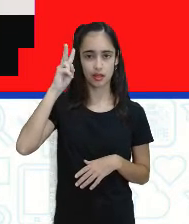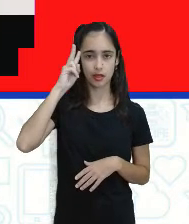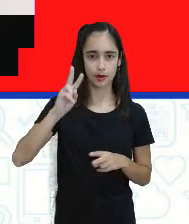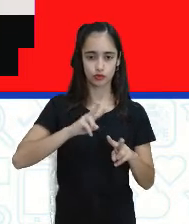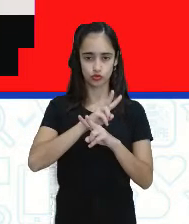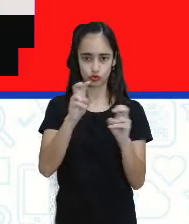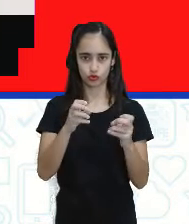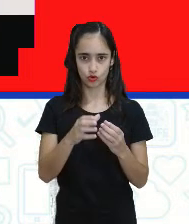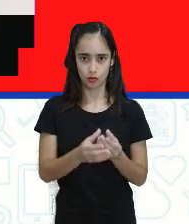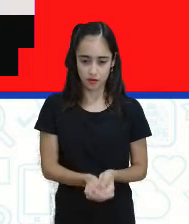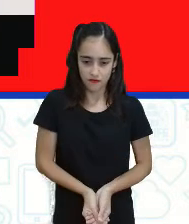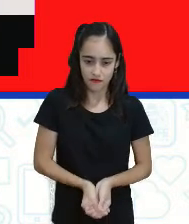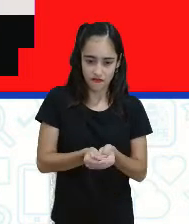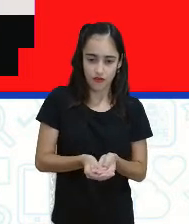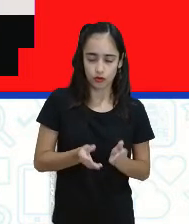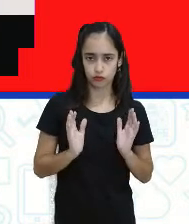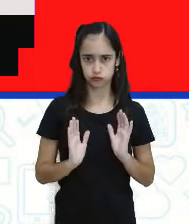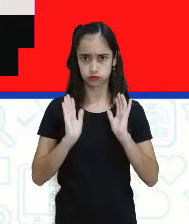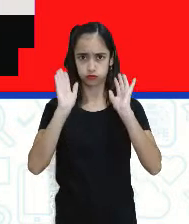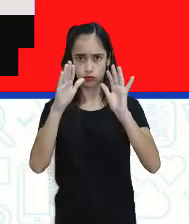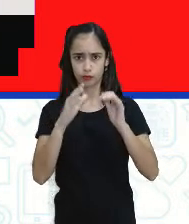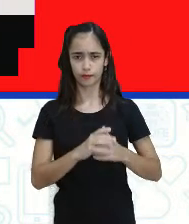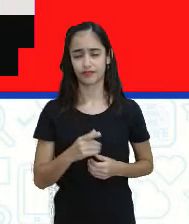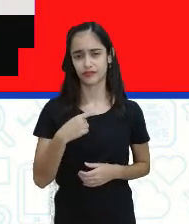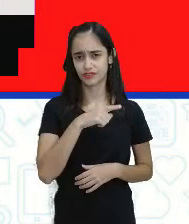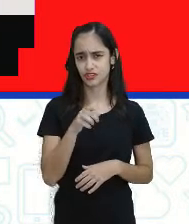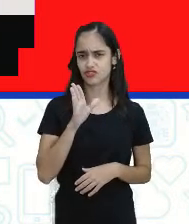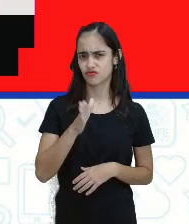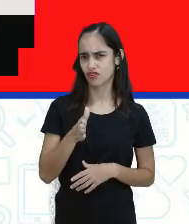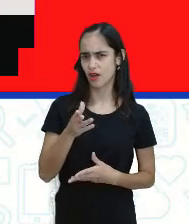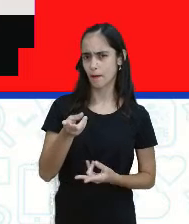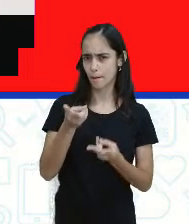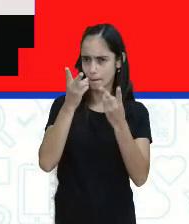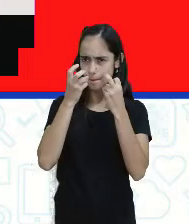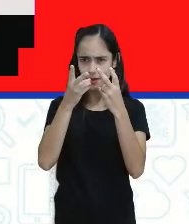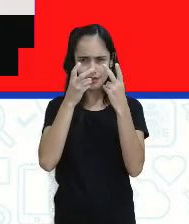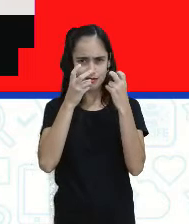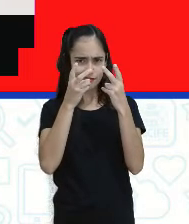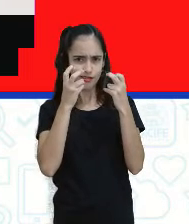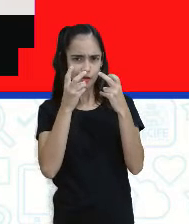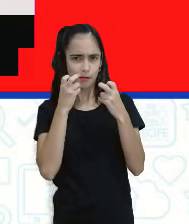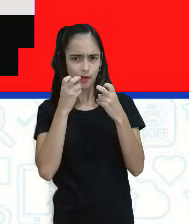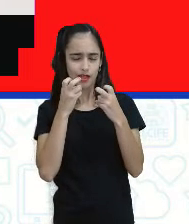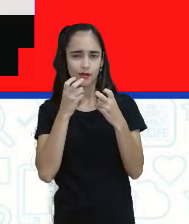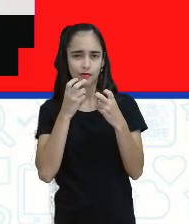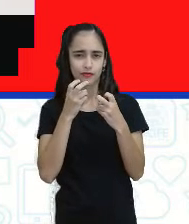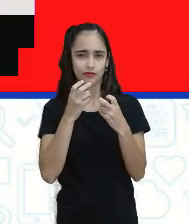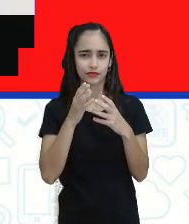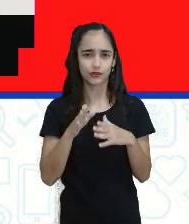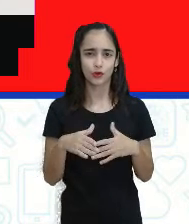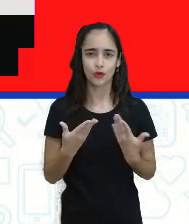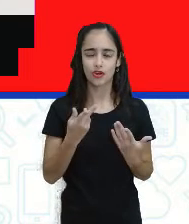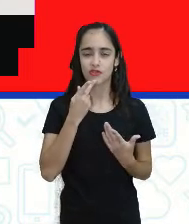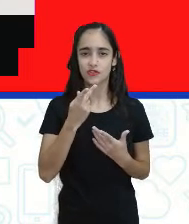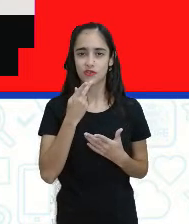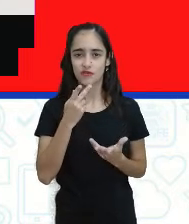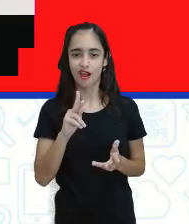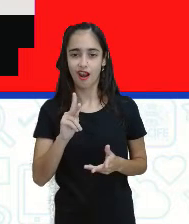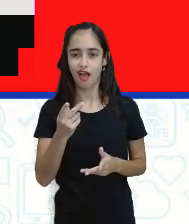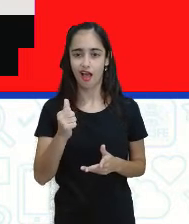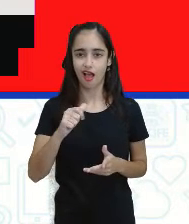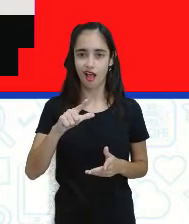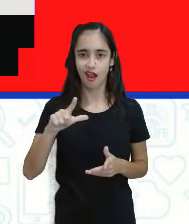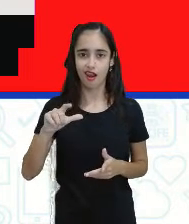ter escutado o rally, né? Quando a gente está lá assistindo, que tem aquela parte super empolgante, que todo mundo